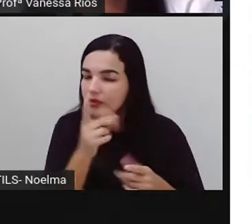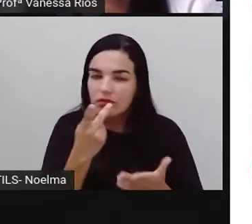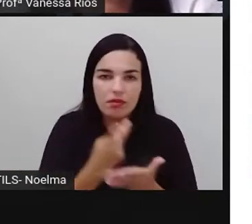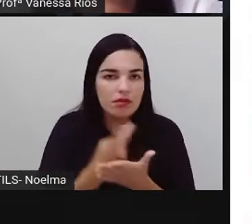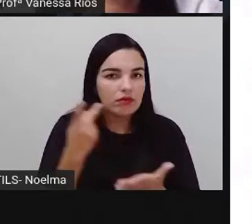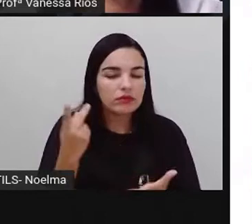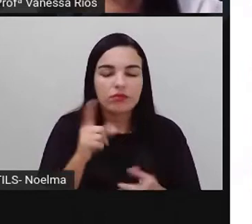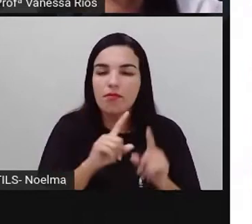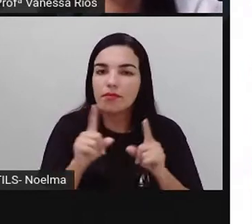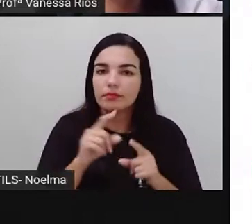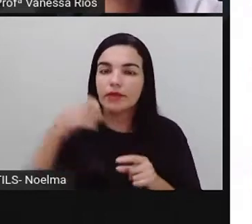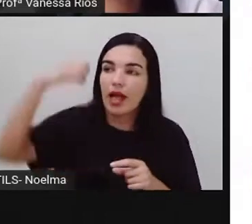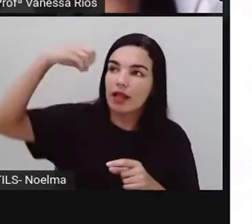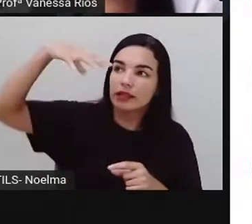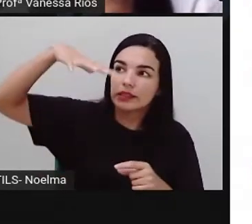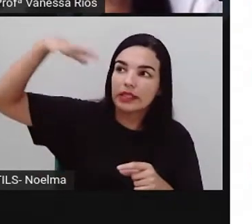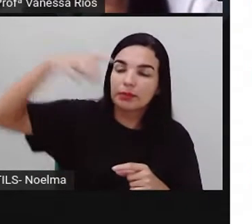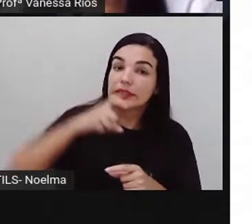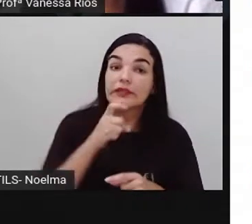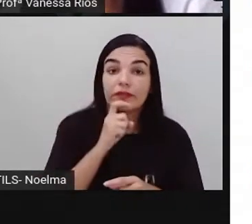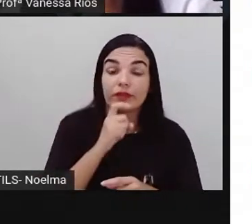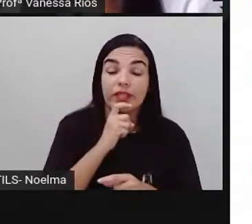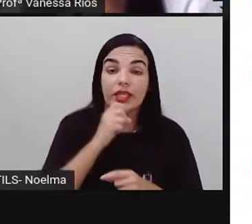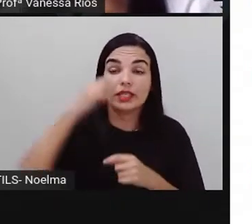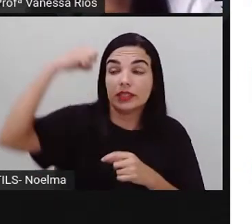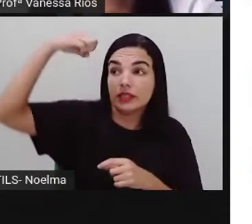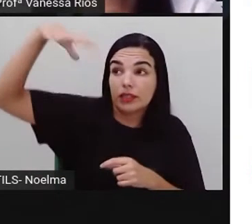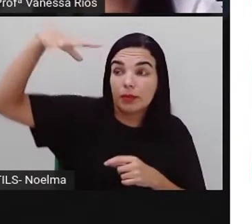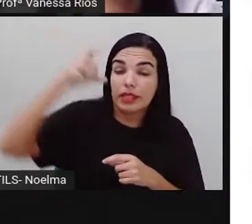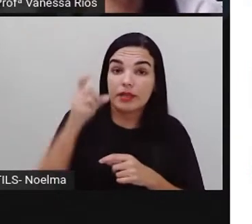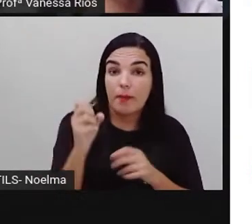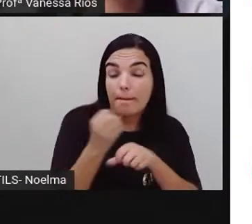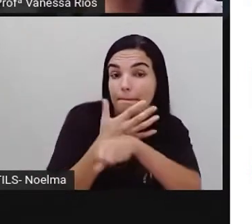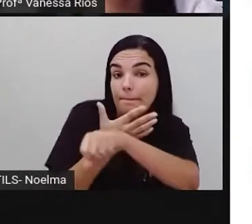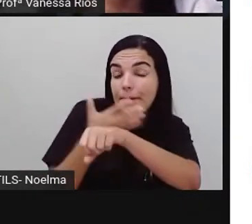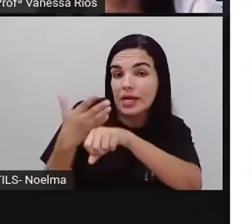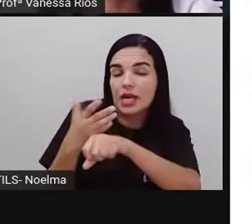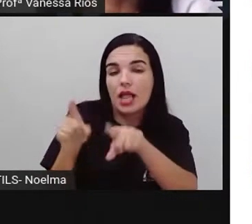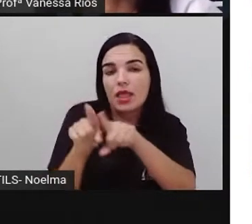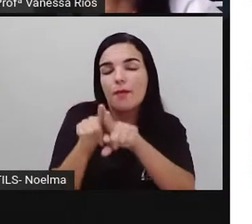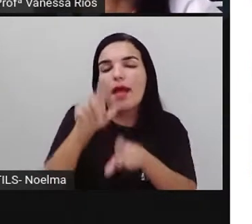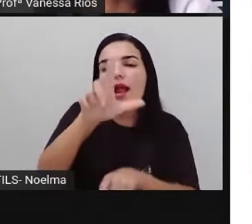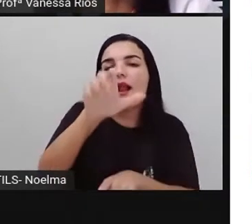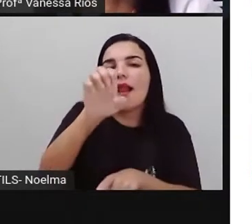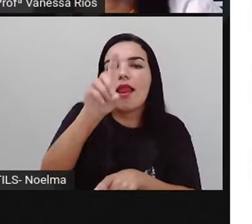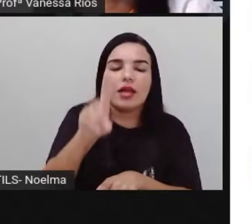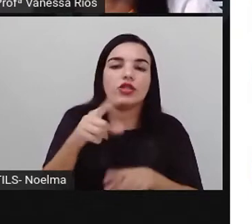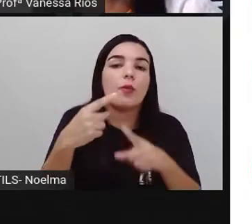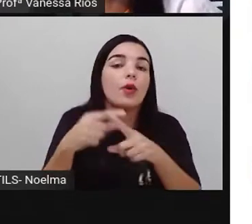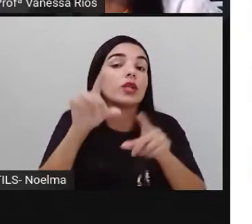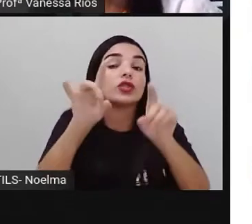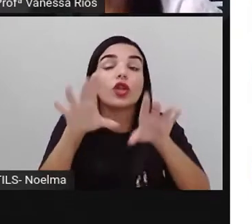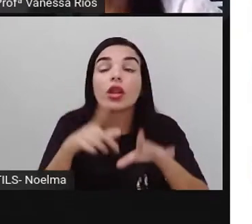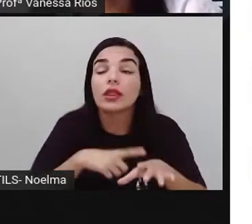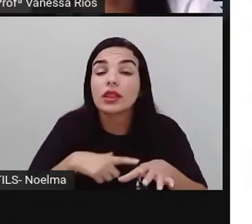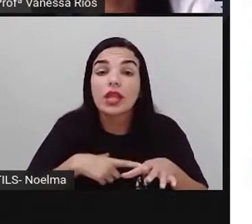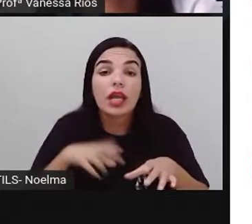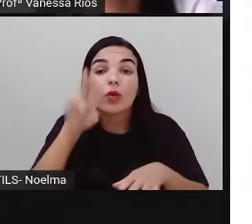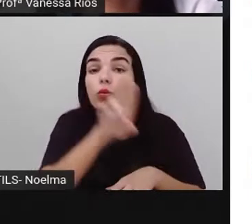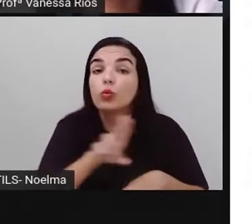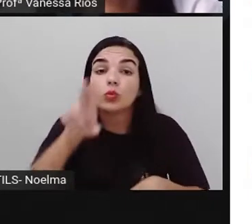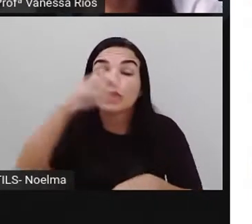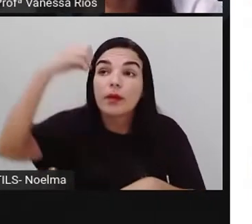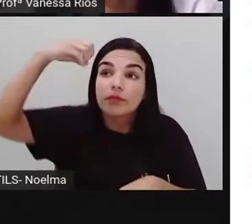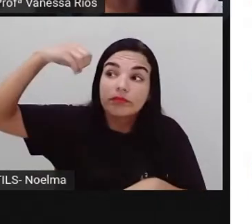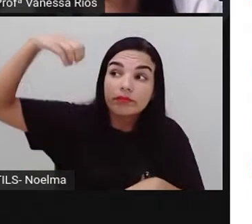as lâmpadas frias, né? As lâmpadas fluorescentes e as lâmpadas de LED, porque elas têm a função principal de